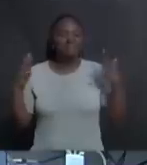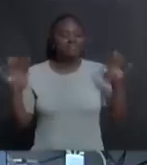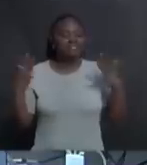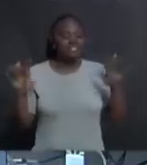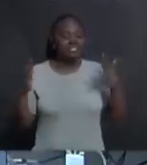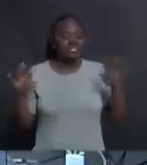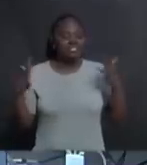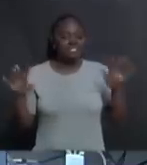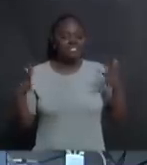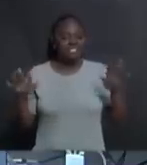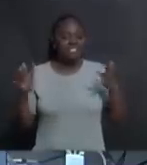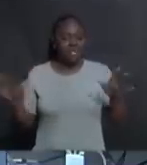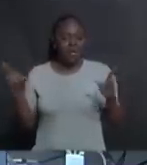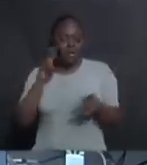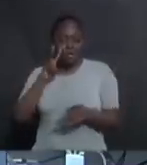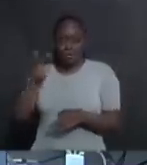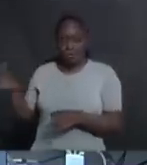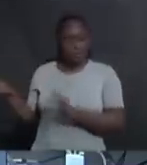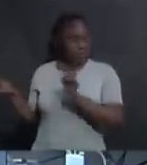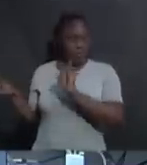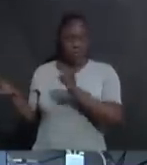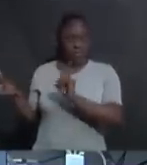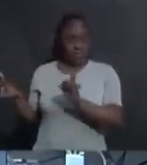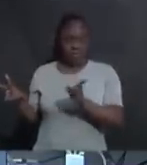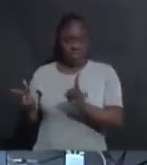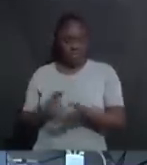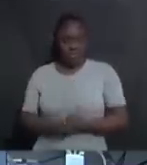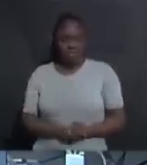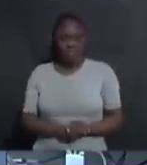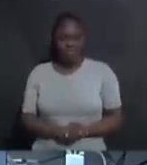Não olha pra pessoa do lado, não, gente. Pega mal.